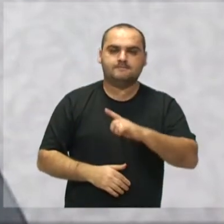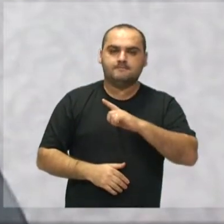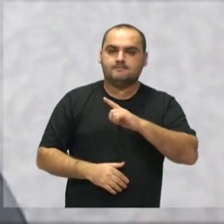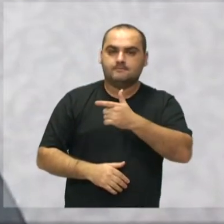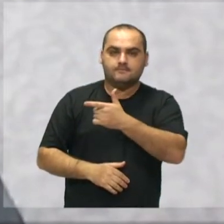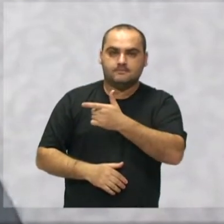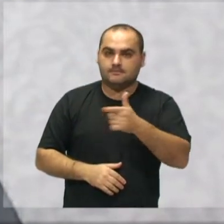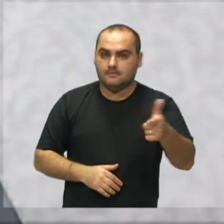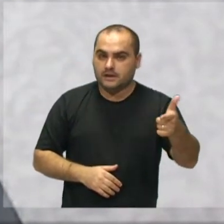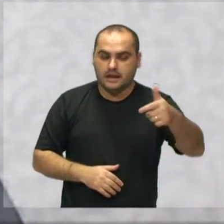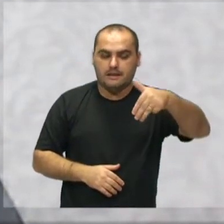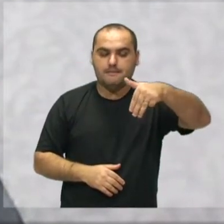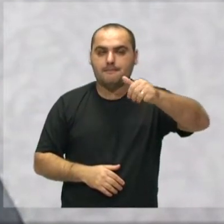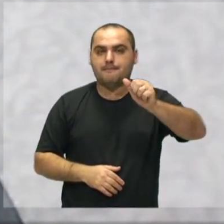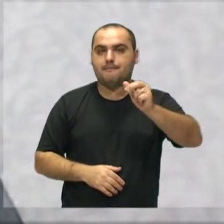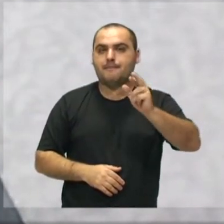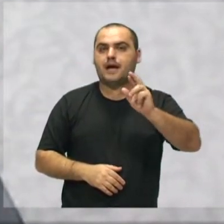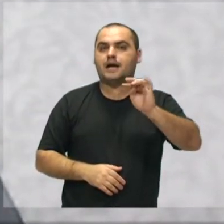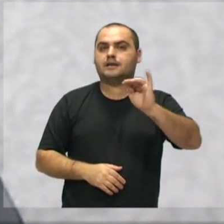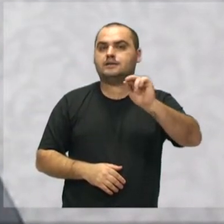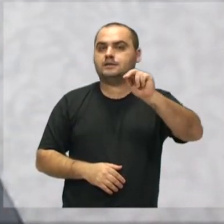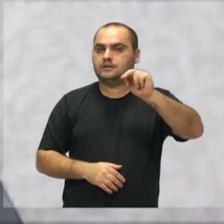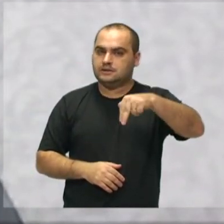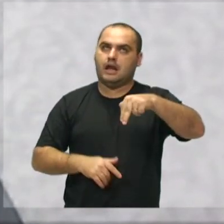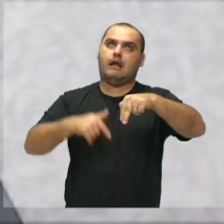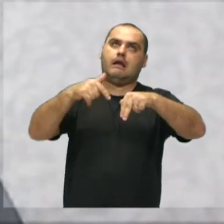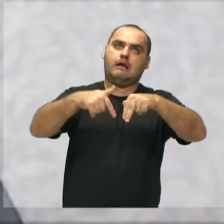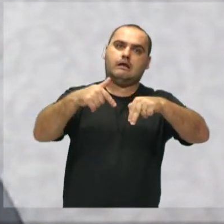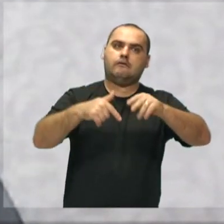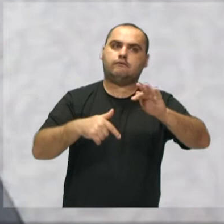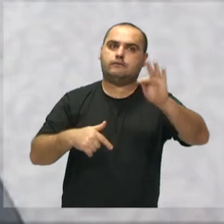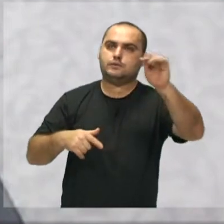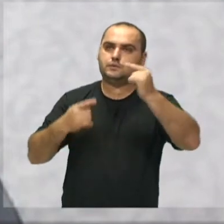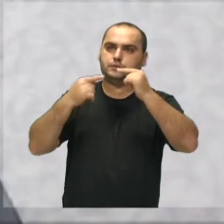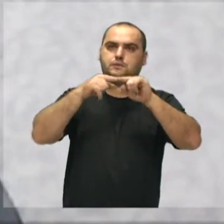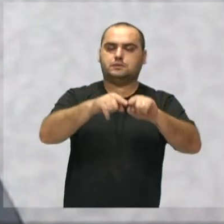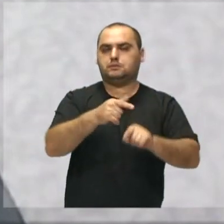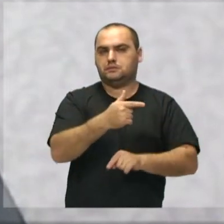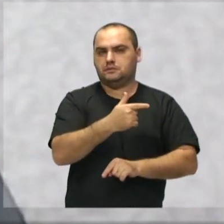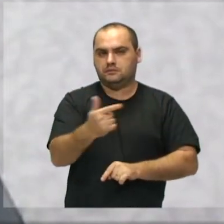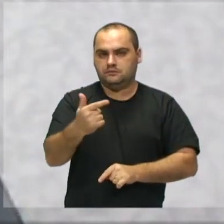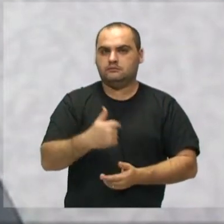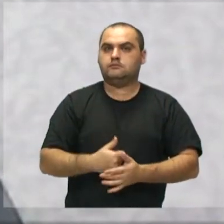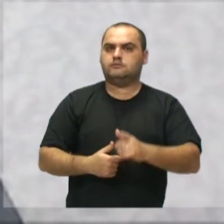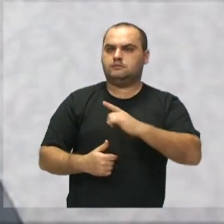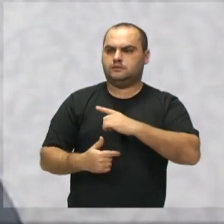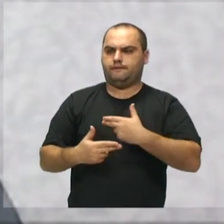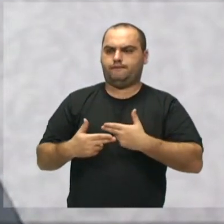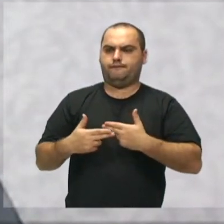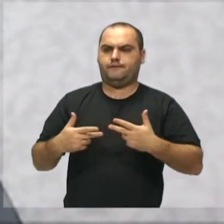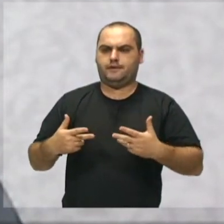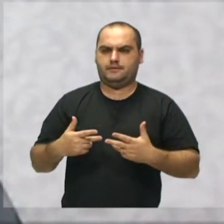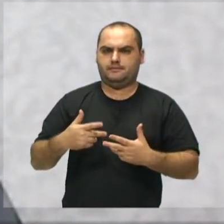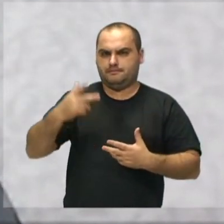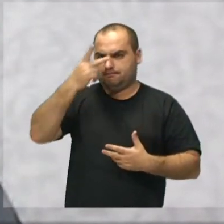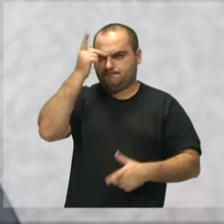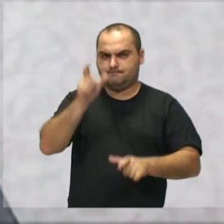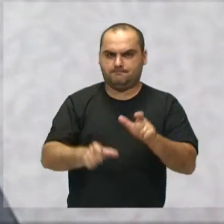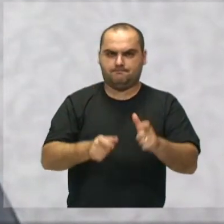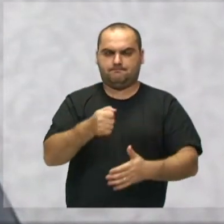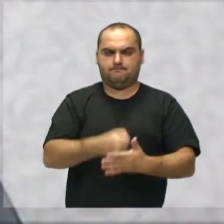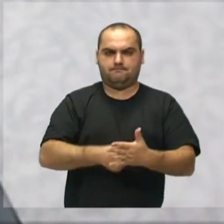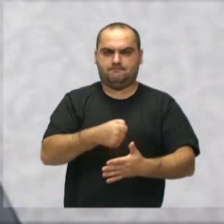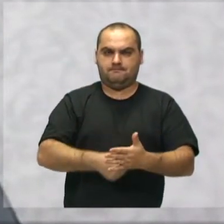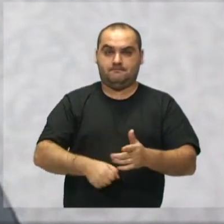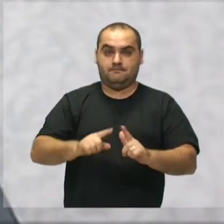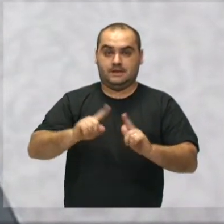King, né, a representar um futuro mais igualitário. Nós temos muitas pessoas lutando a favor disso, mas nós não temos uma